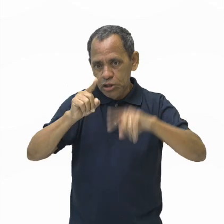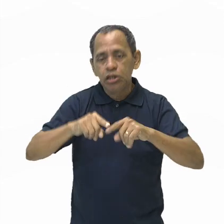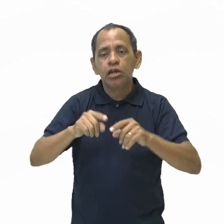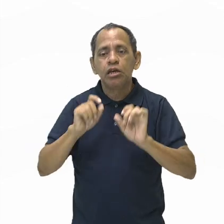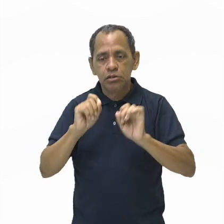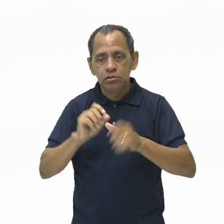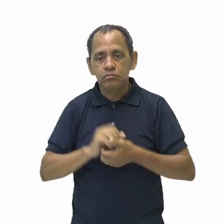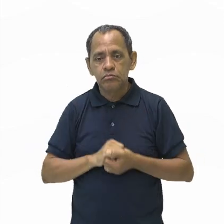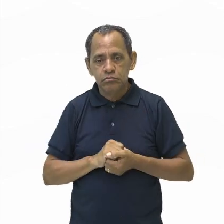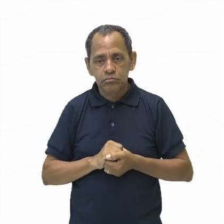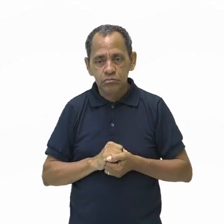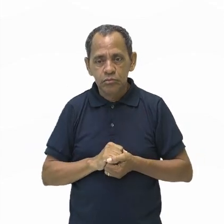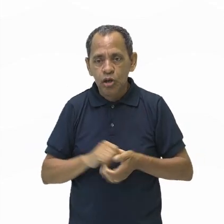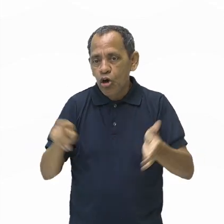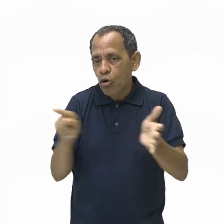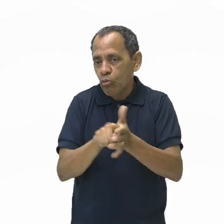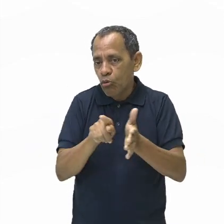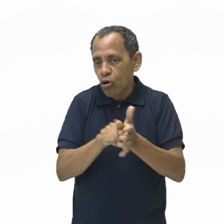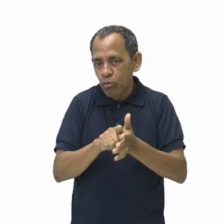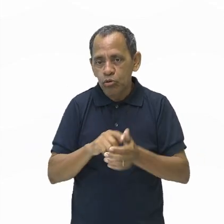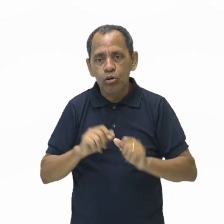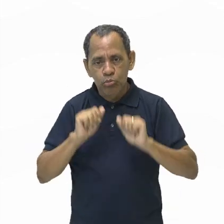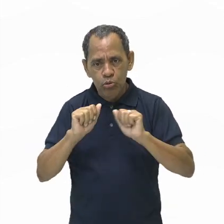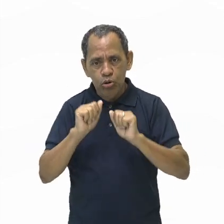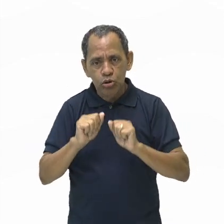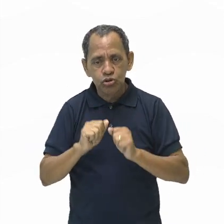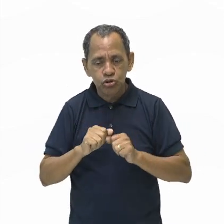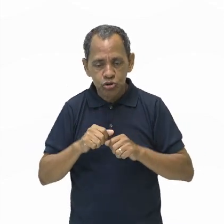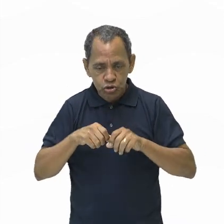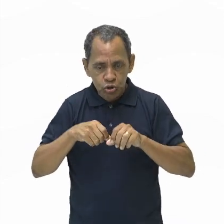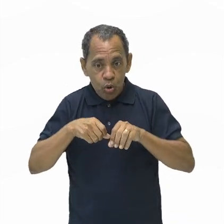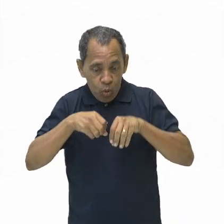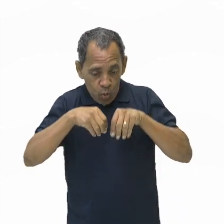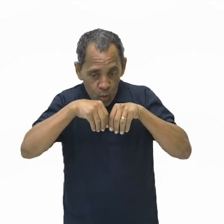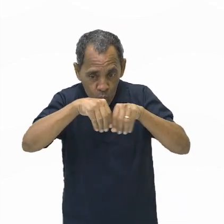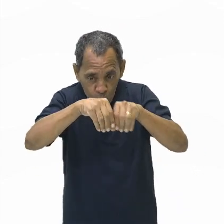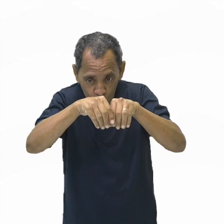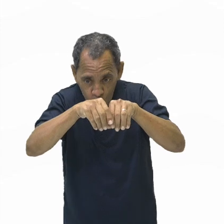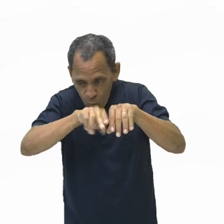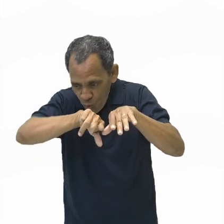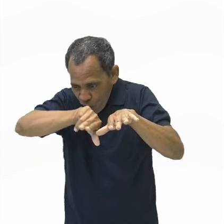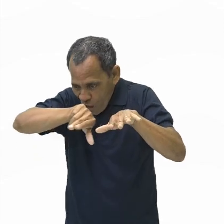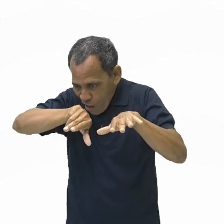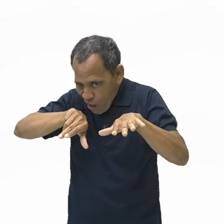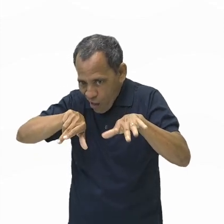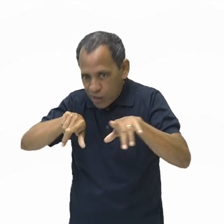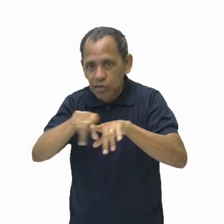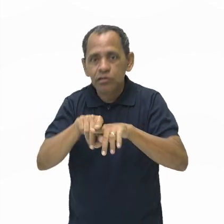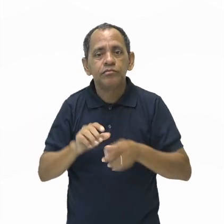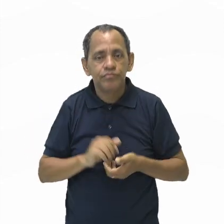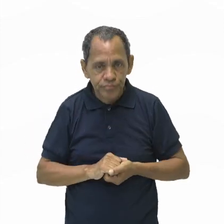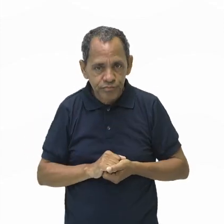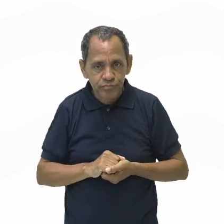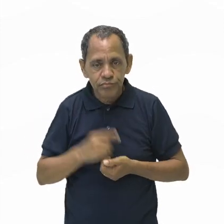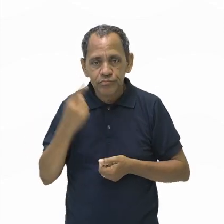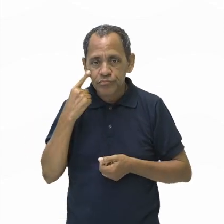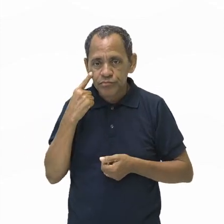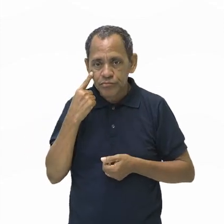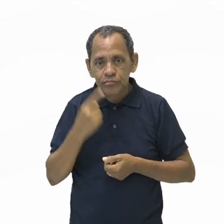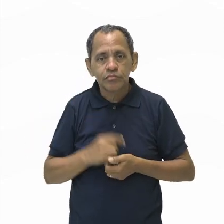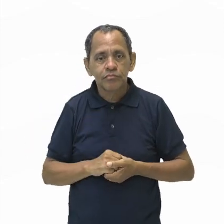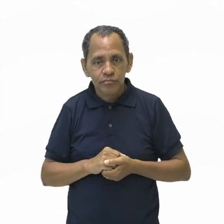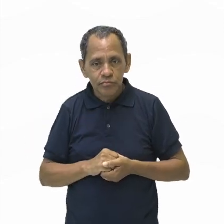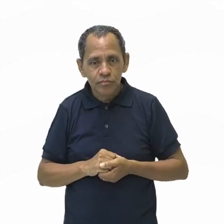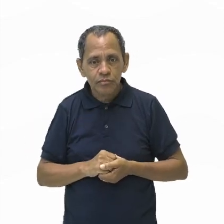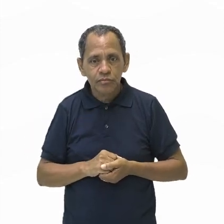nucleares, podem ser de mineração ou acidentes, como o césio-137 e o